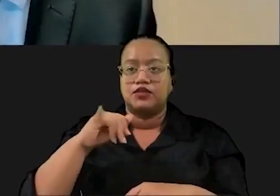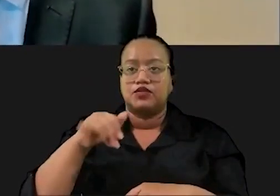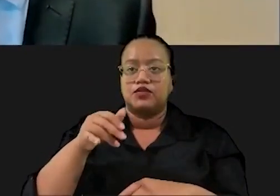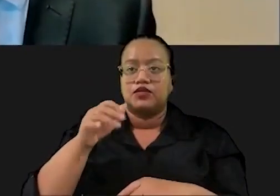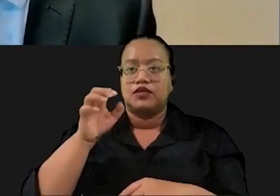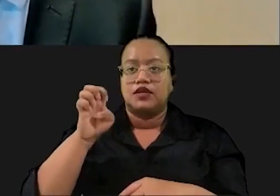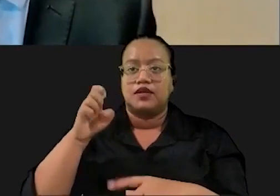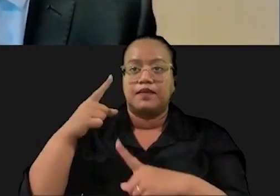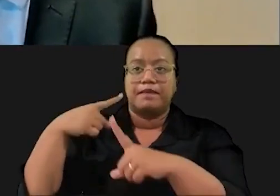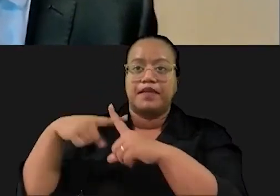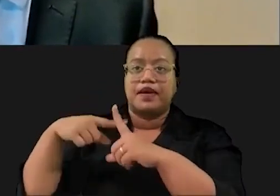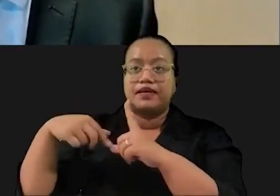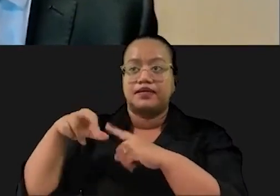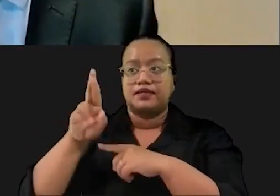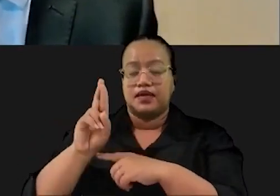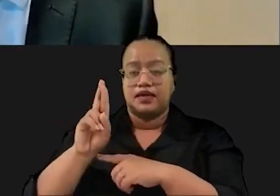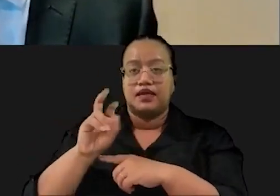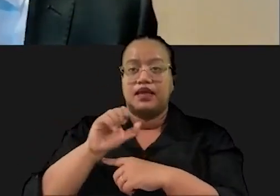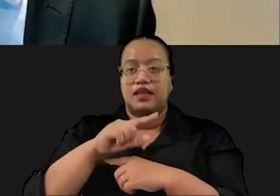usa a extensão sabe muito bem